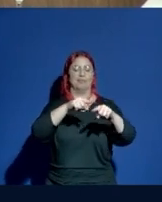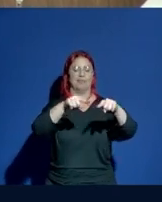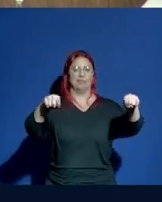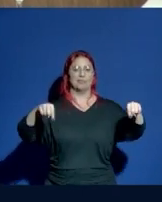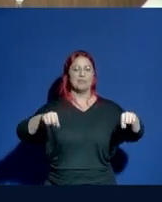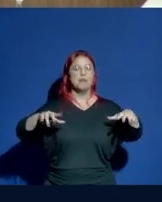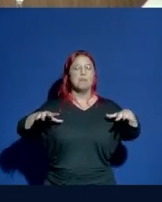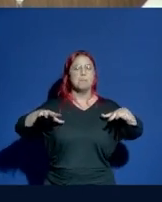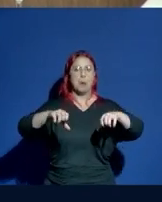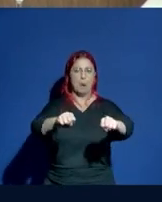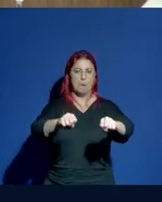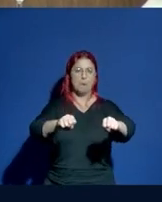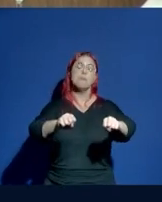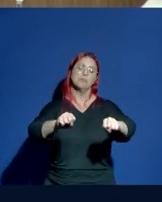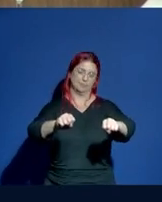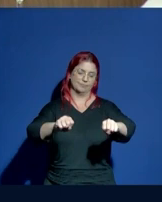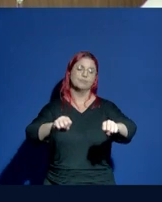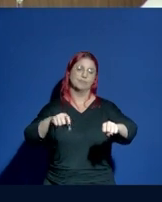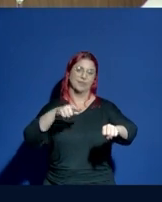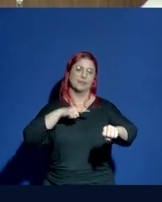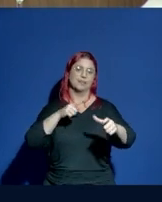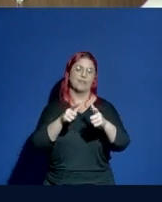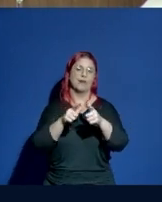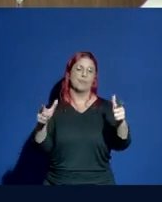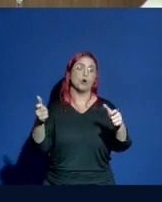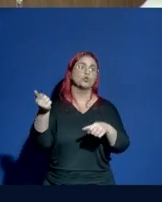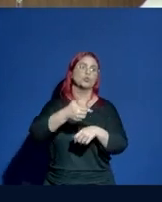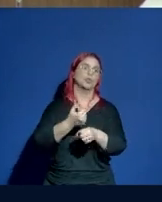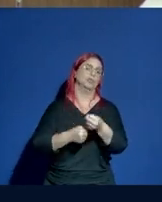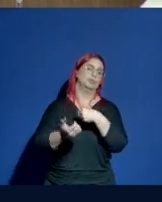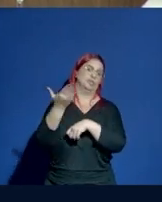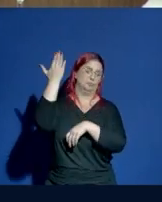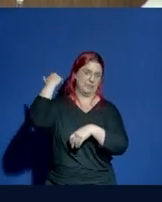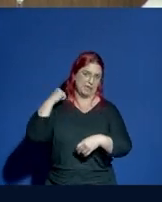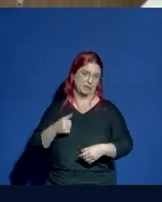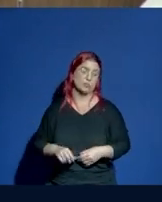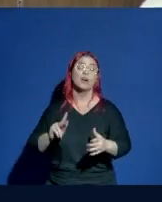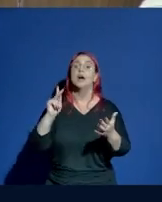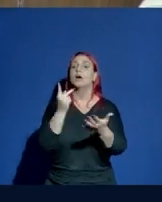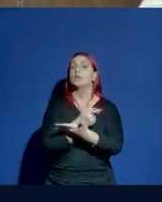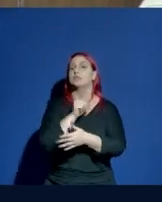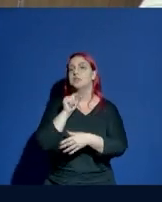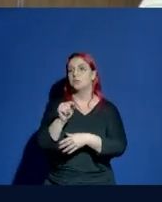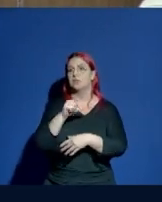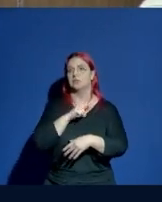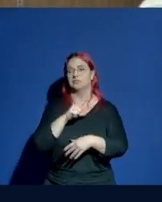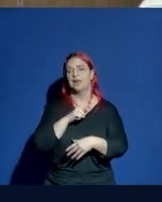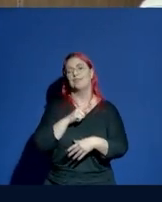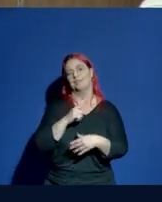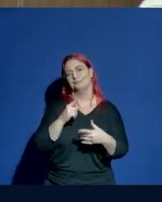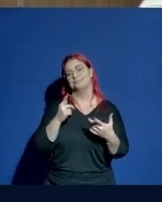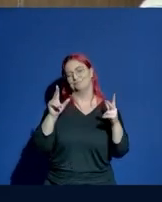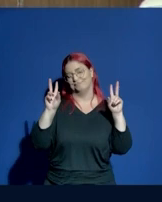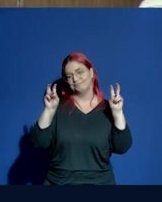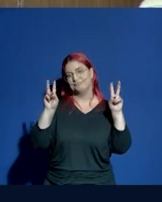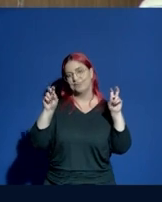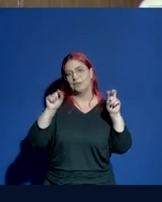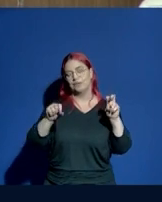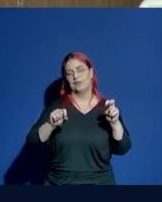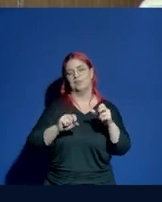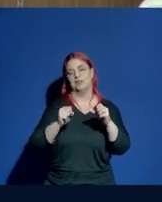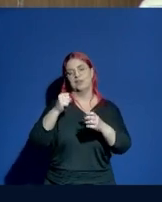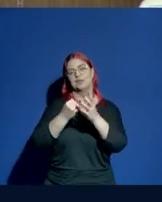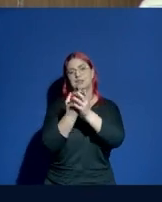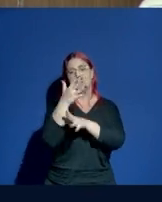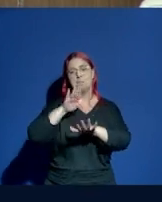equipamentos por máquinas agrícolas numa quantidade muito maior do que acontecia no passado isso causou que a gente chama de uma doença silenciosa que é o pisoteio das plantas